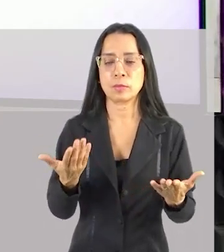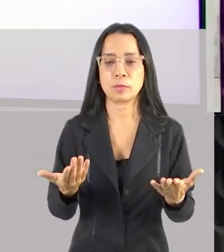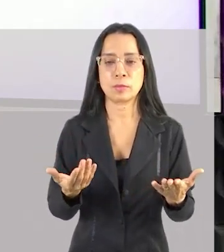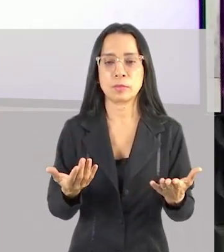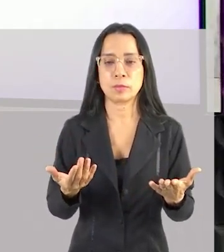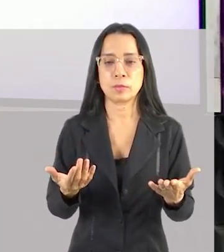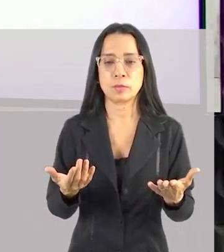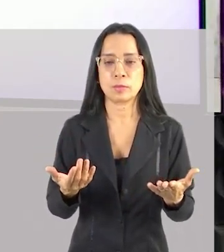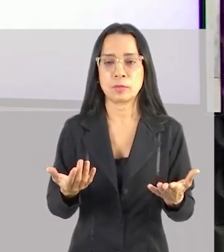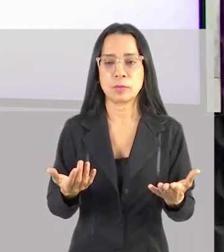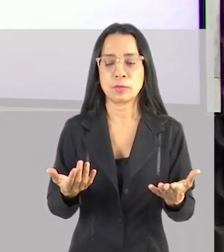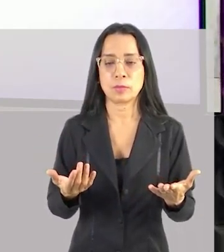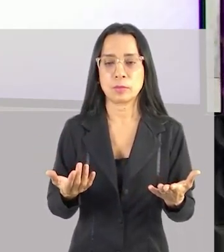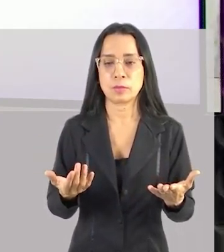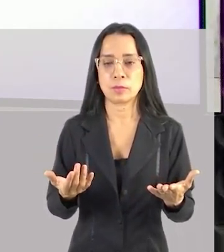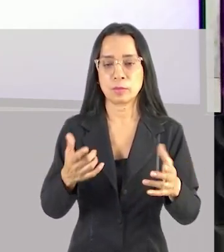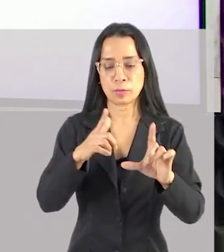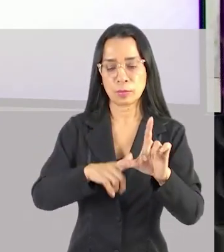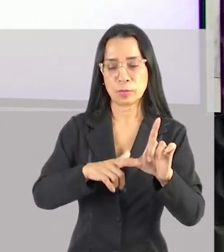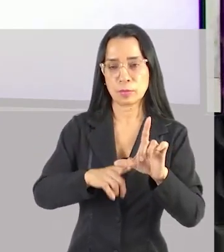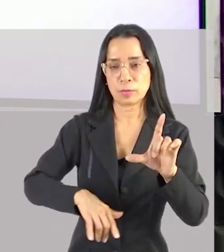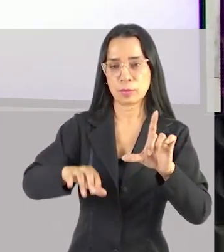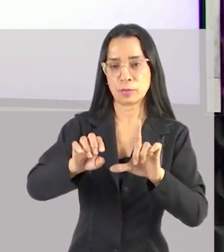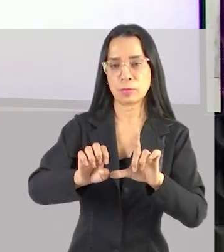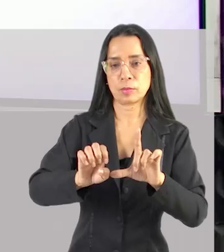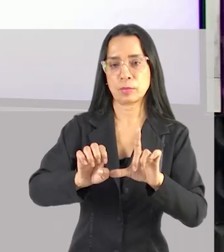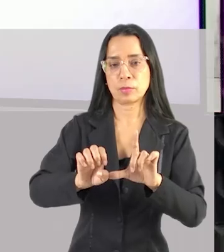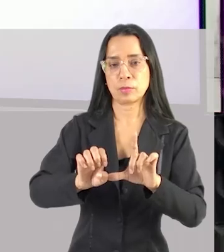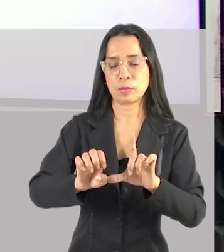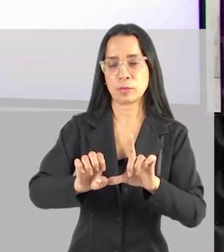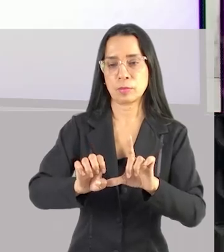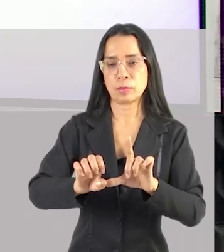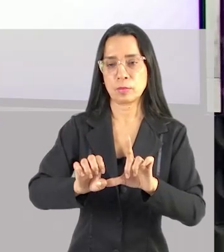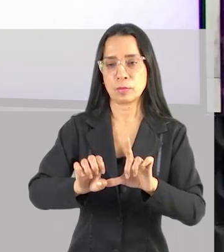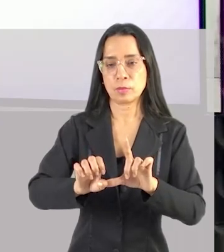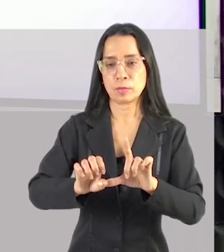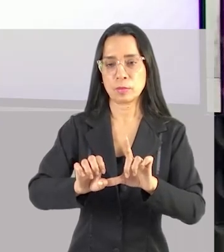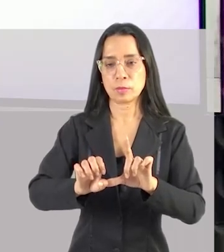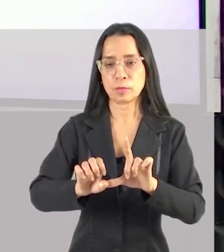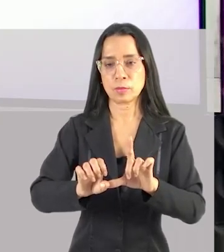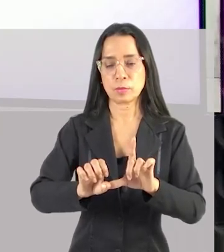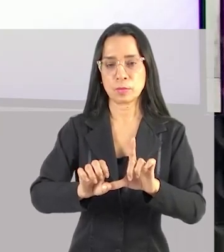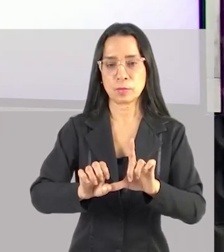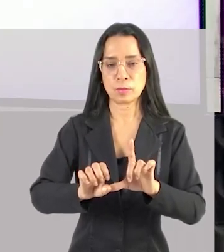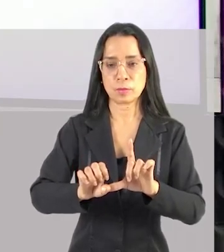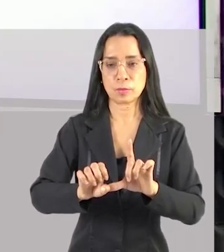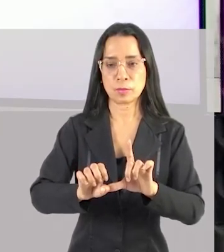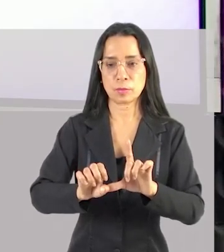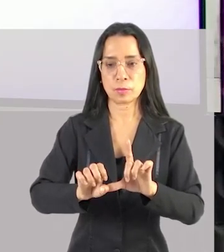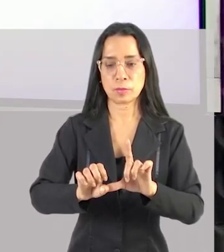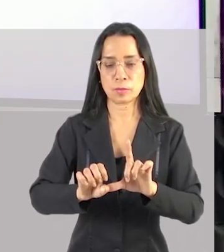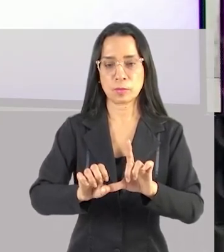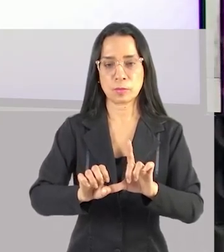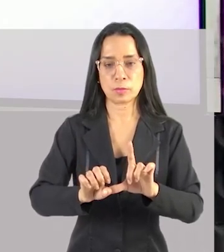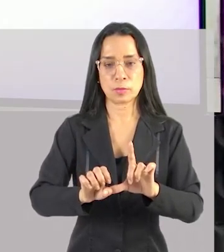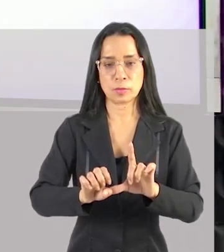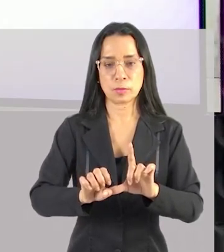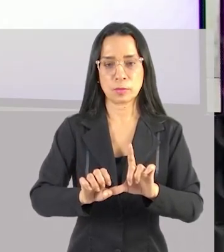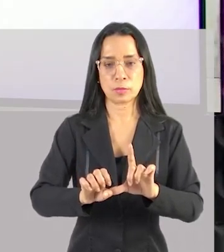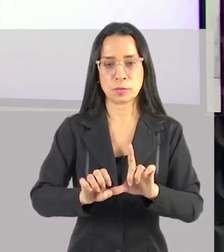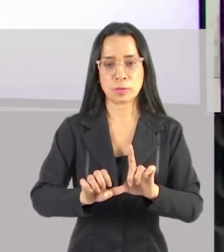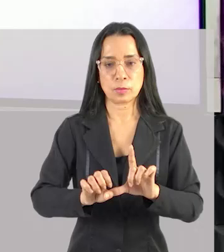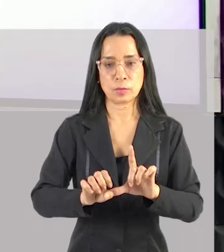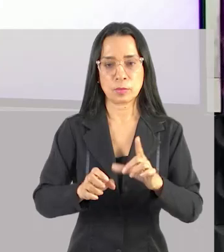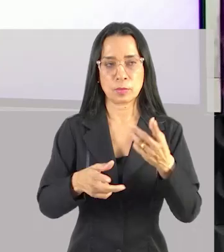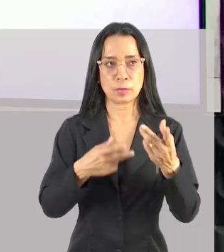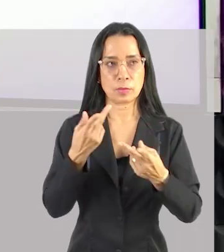Está um pouco adequado aqui para a questão. Vamos ver a letra E. Política estabelecida de acordo com padrões democráticos de deliberação,